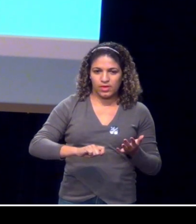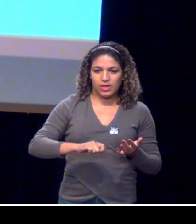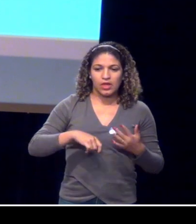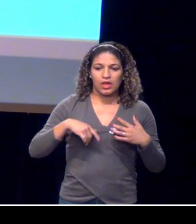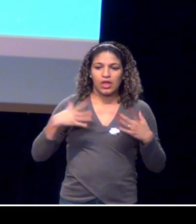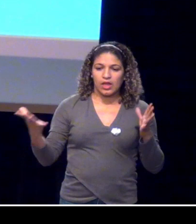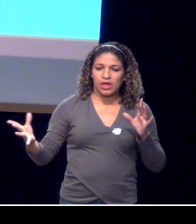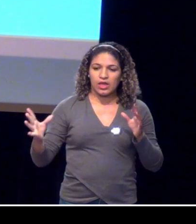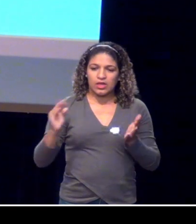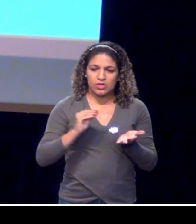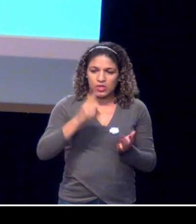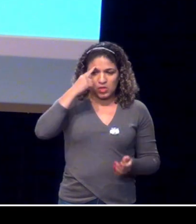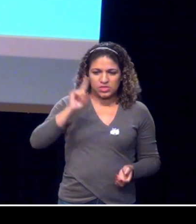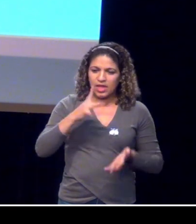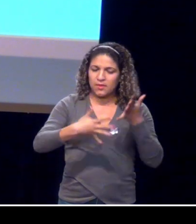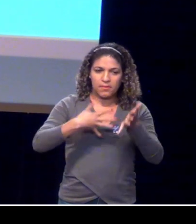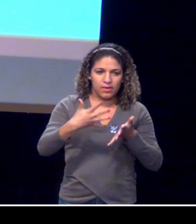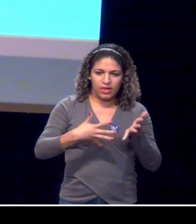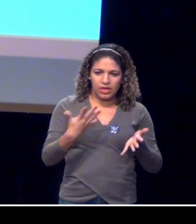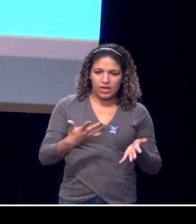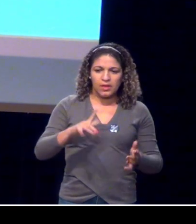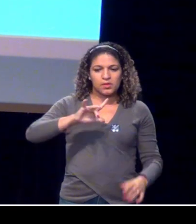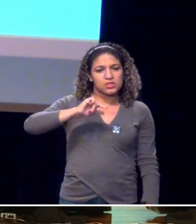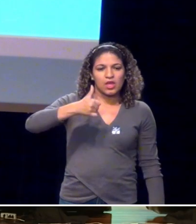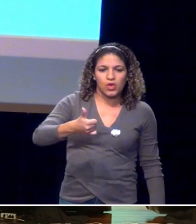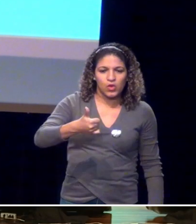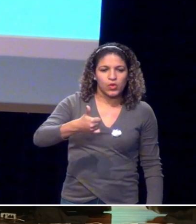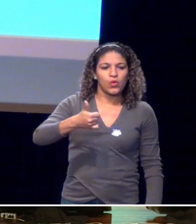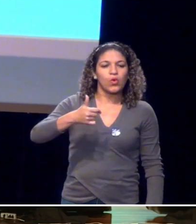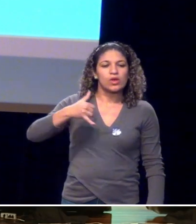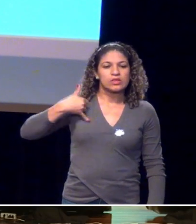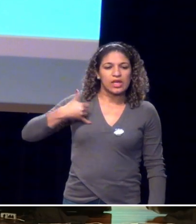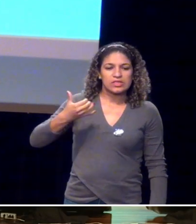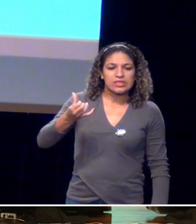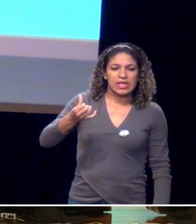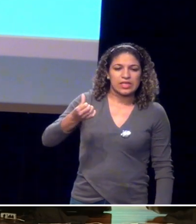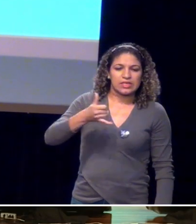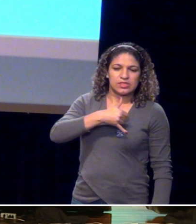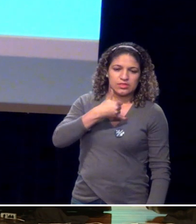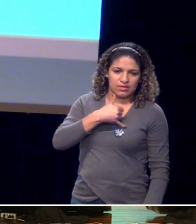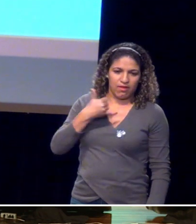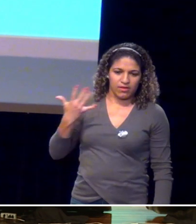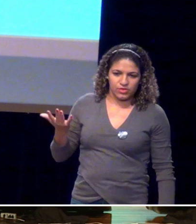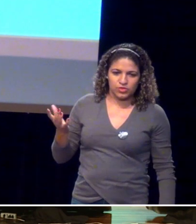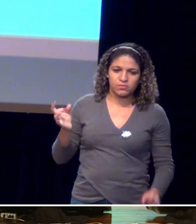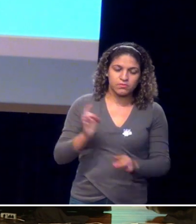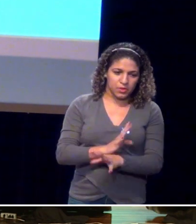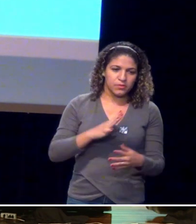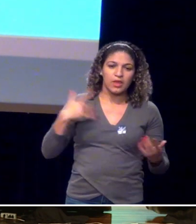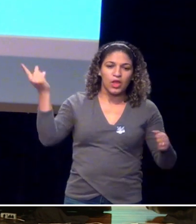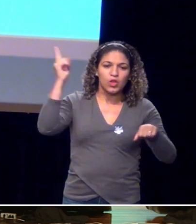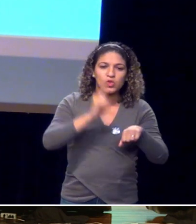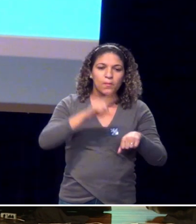esta maldade, esta violência, a gente faz com as crianças surdas aos 6 anos de idade, porque é a hora